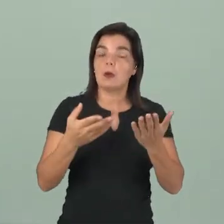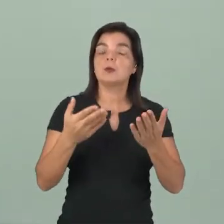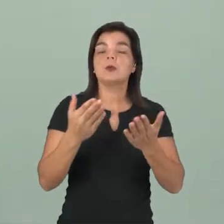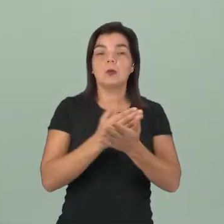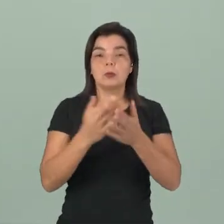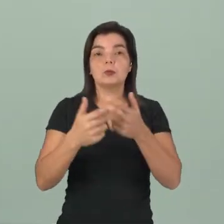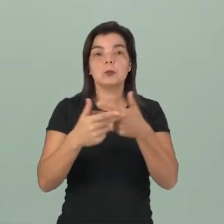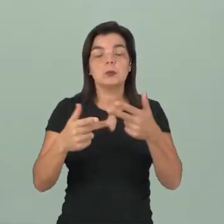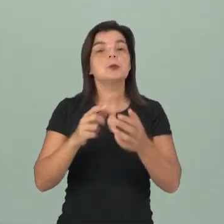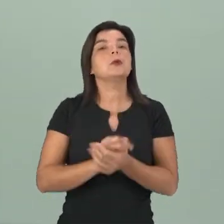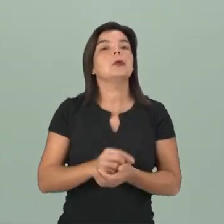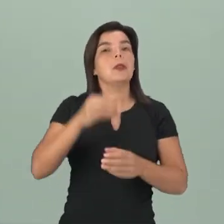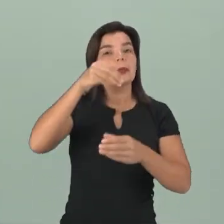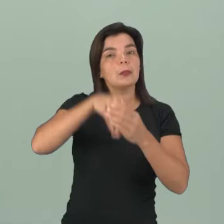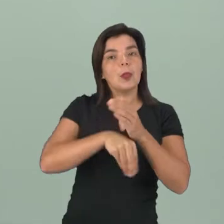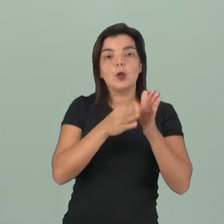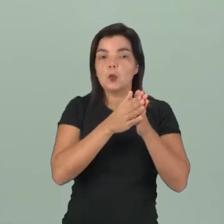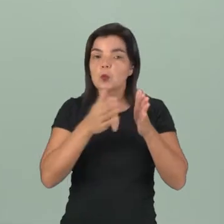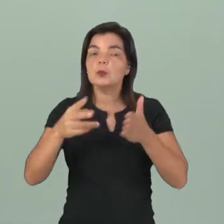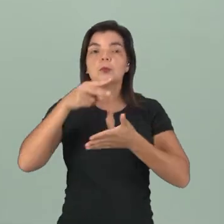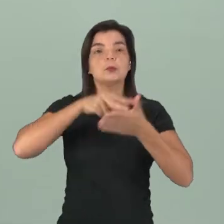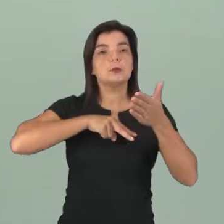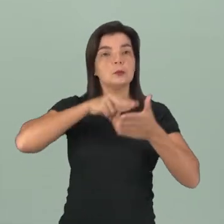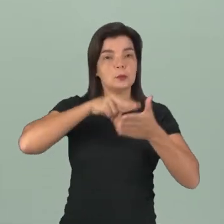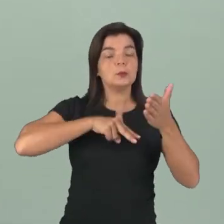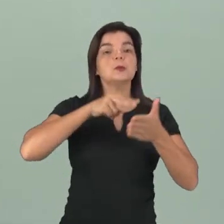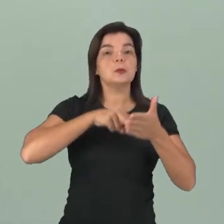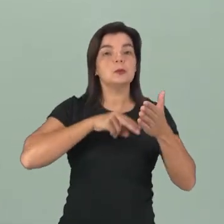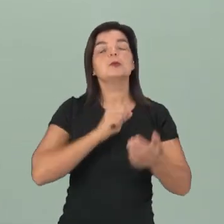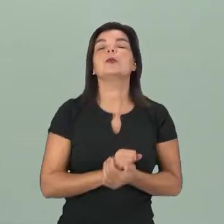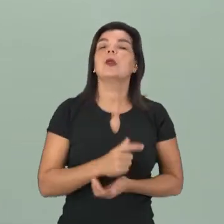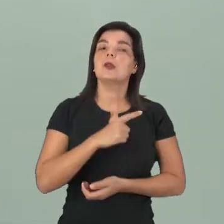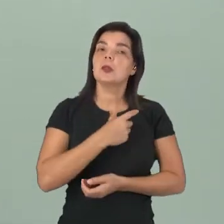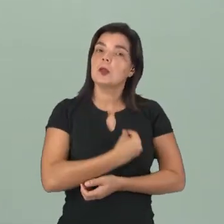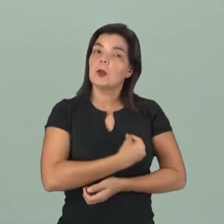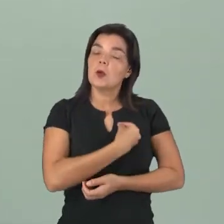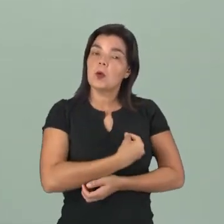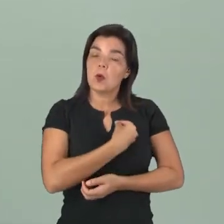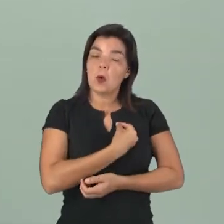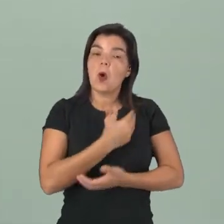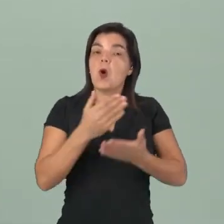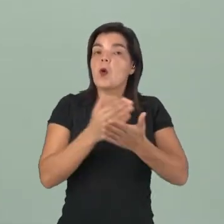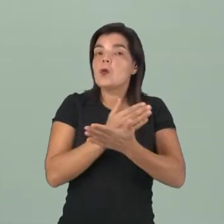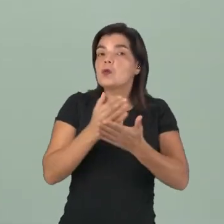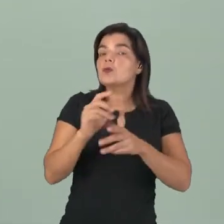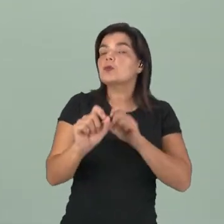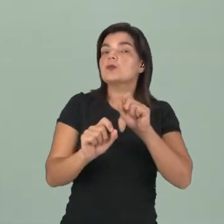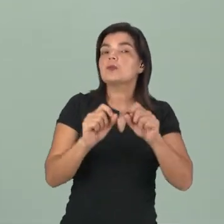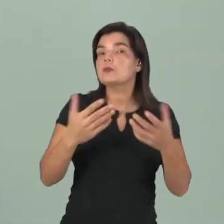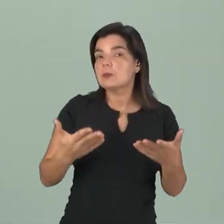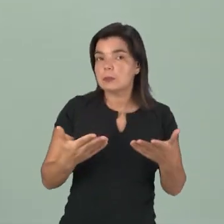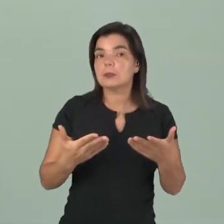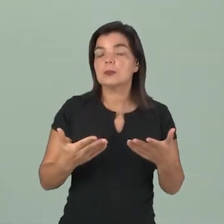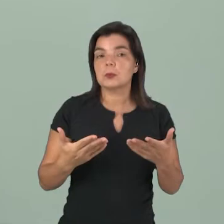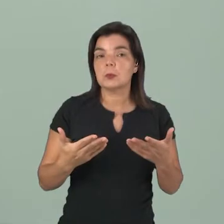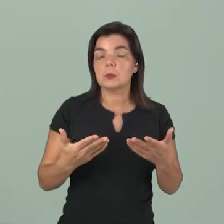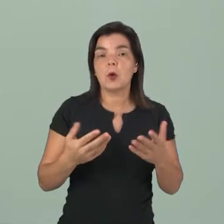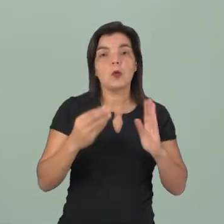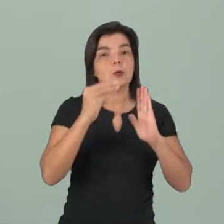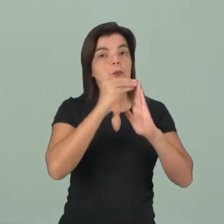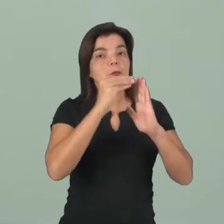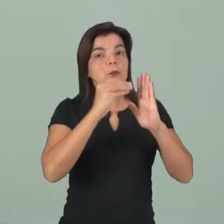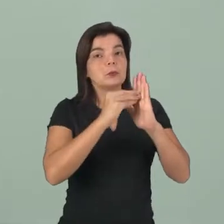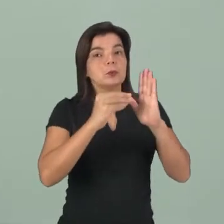essas questões. Então, dentro do processo de leitura, né, existem alguns ali, né, alguns